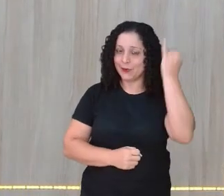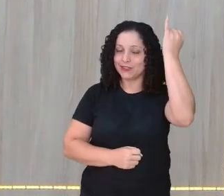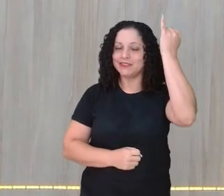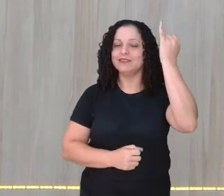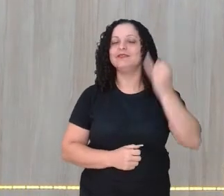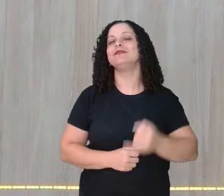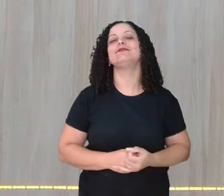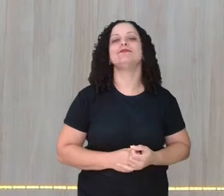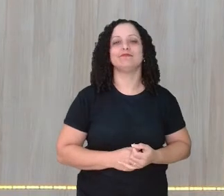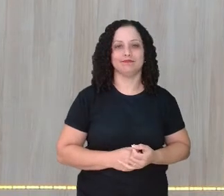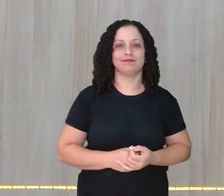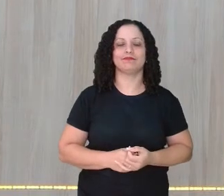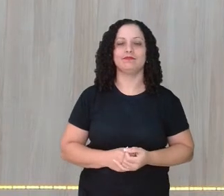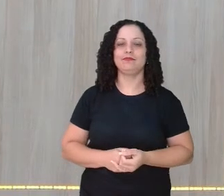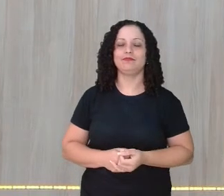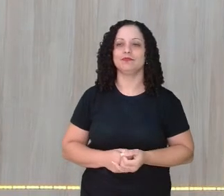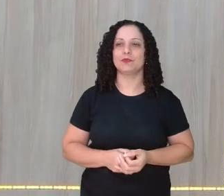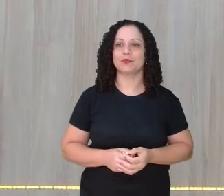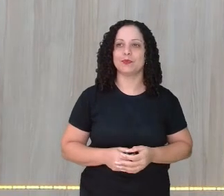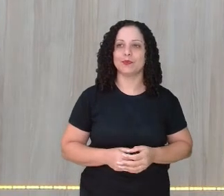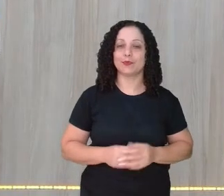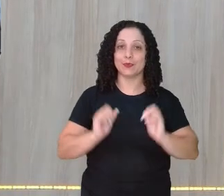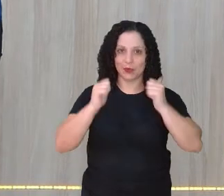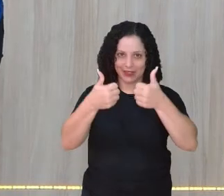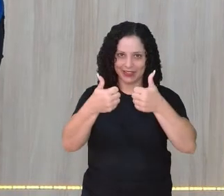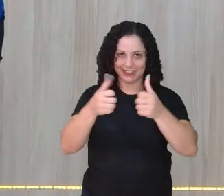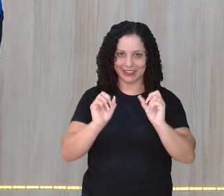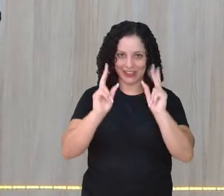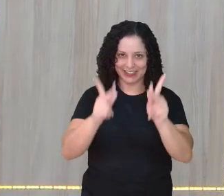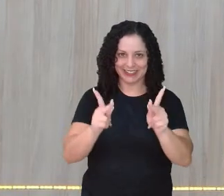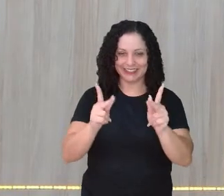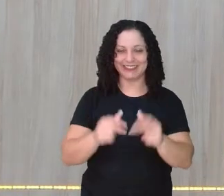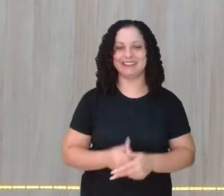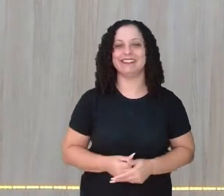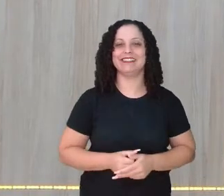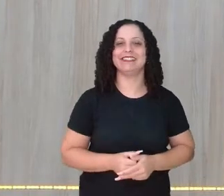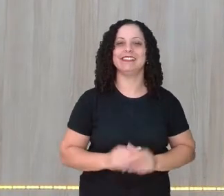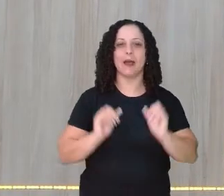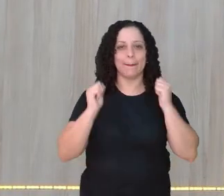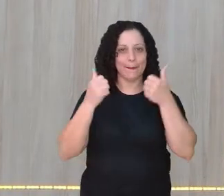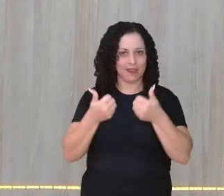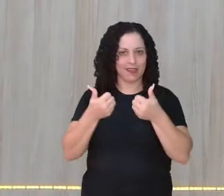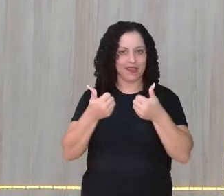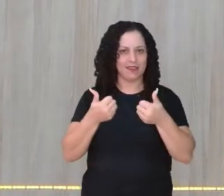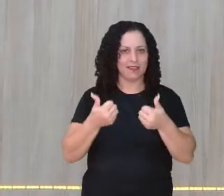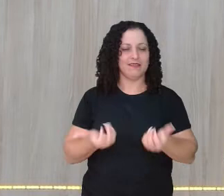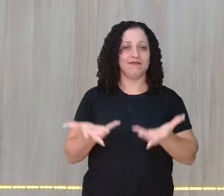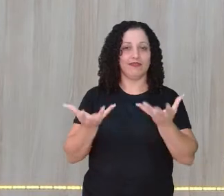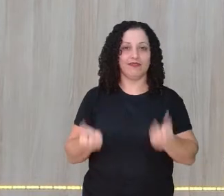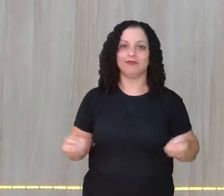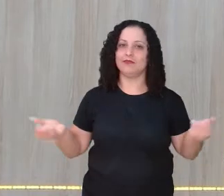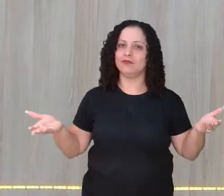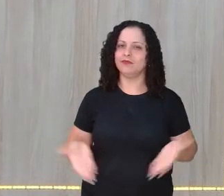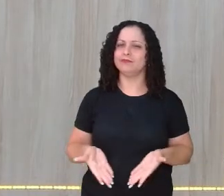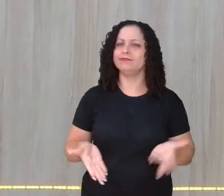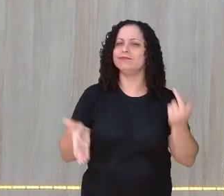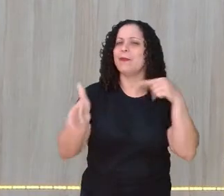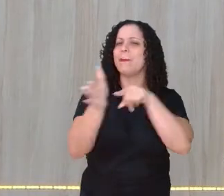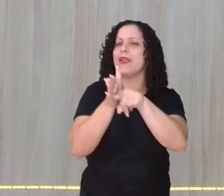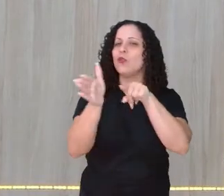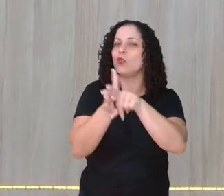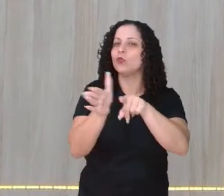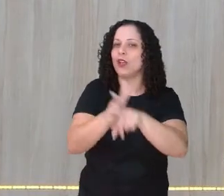fundamental numa narração. Tudo bem até aí, não é? Então, se está tudo bem, se tem alguma pergunta no